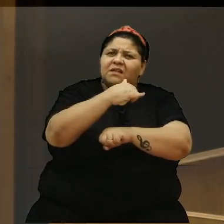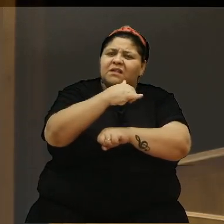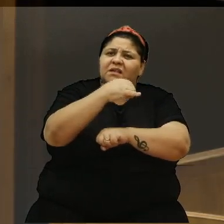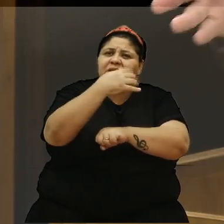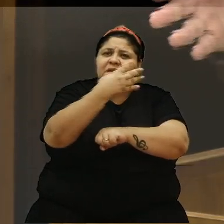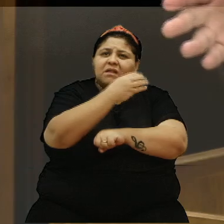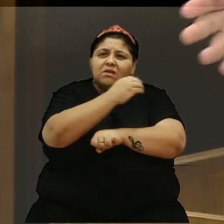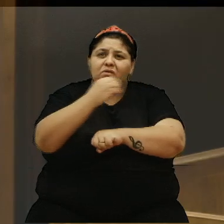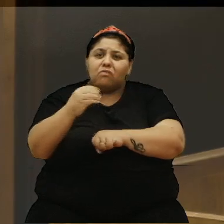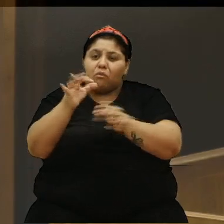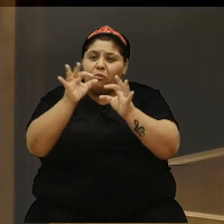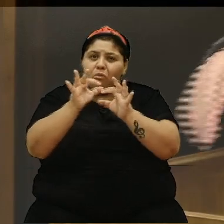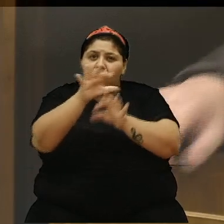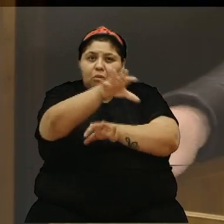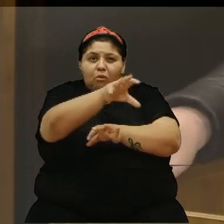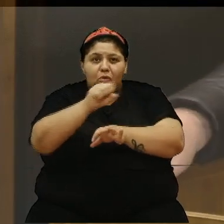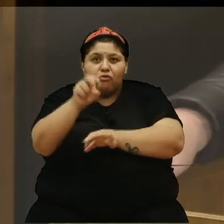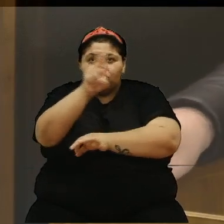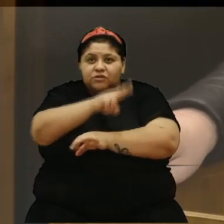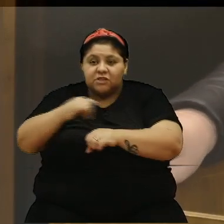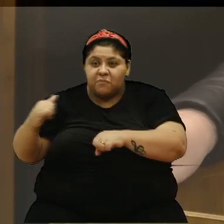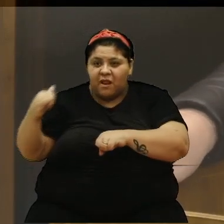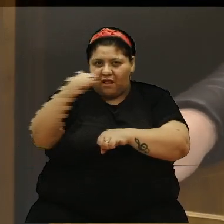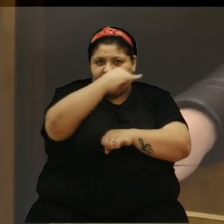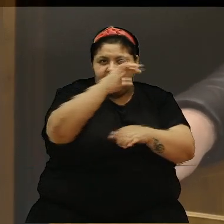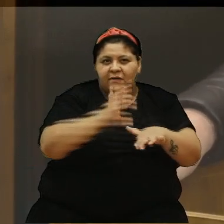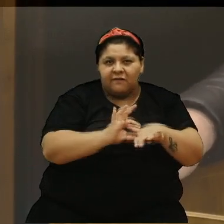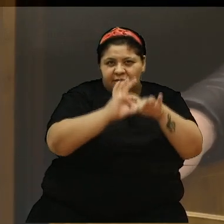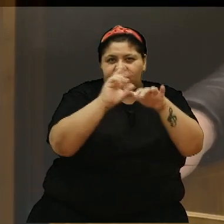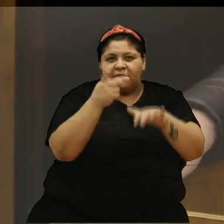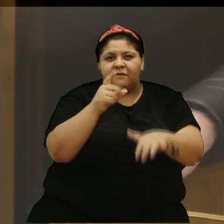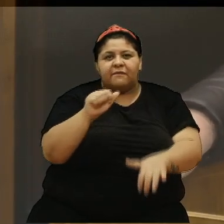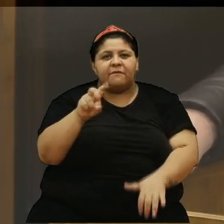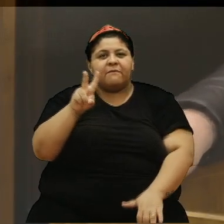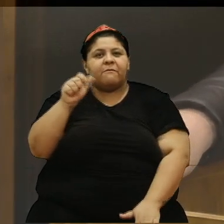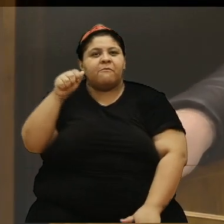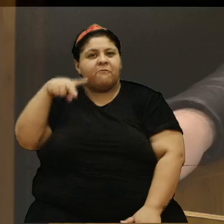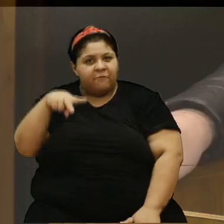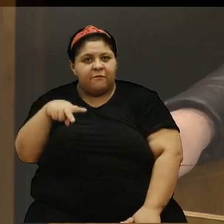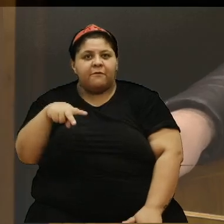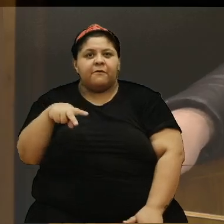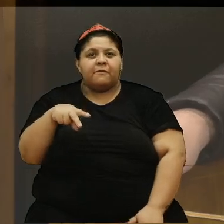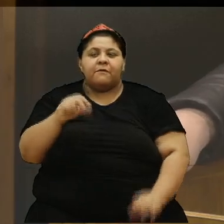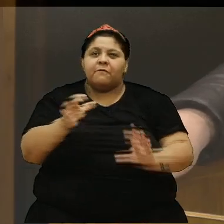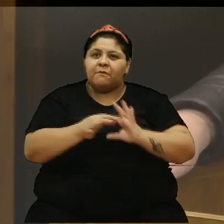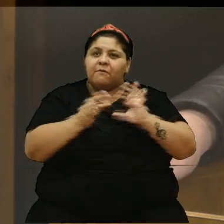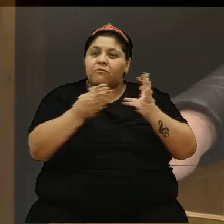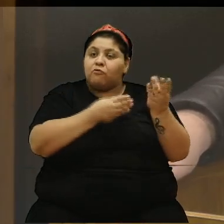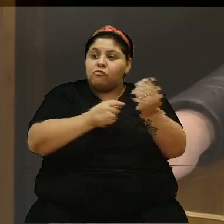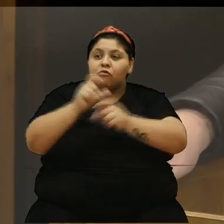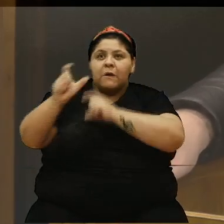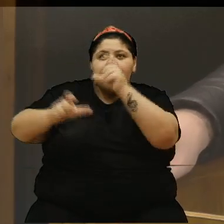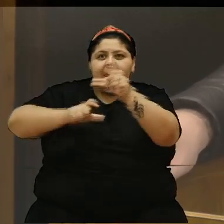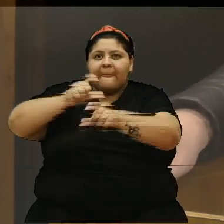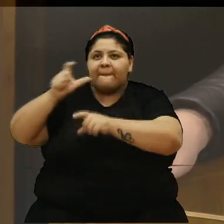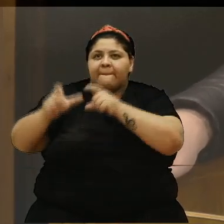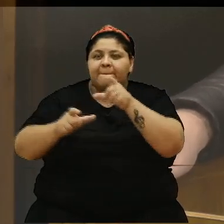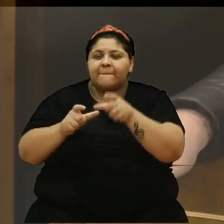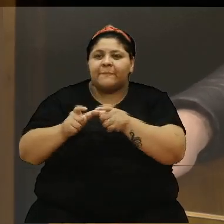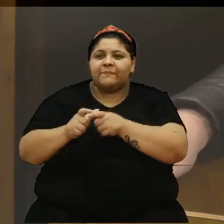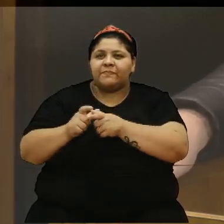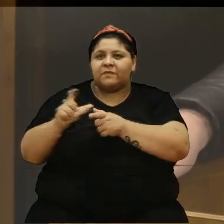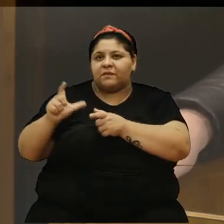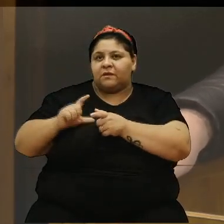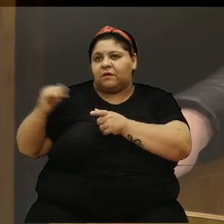400 resgates foram otimizados pelas aeronaves dele. Pediu uma parte. 400 resgates, então, otimizados pelas aeronaves, permitindo que muitas pessoas, mesmo com